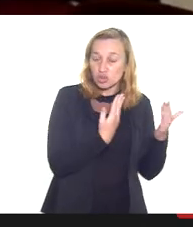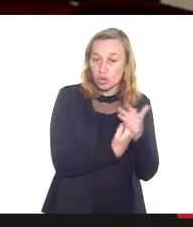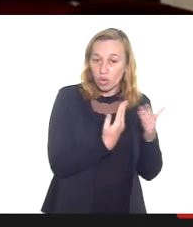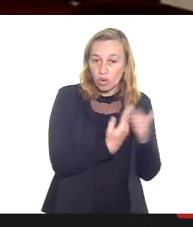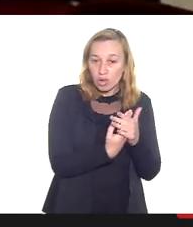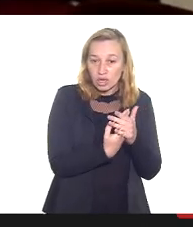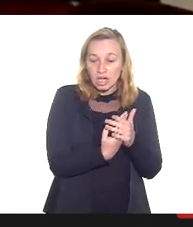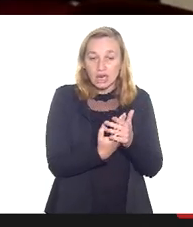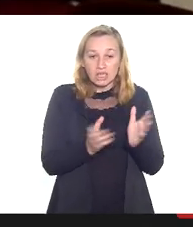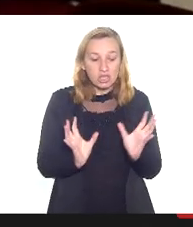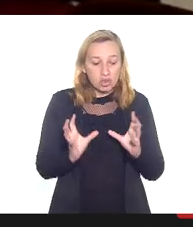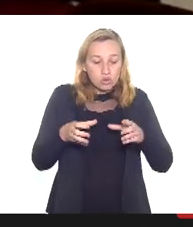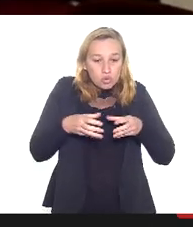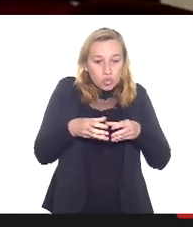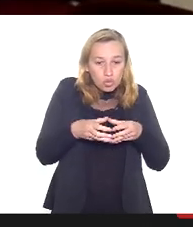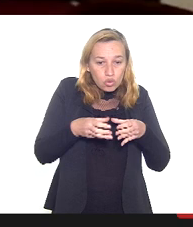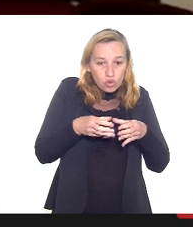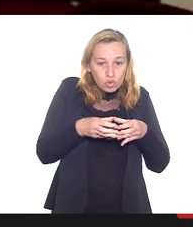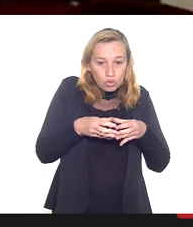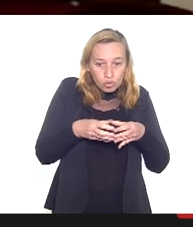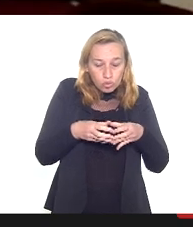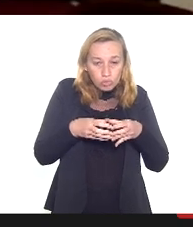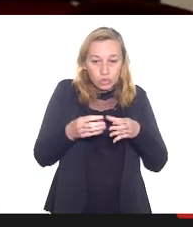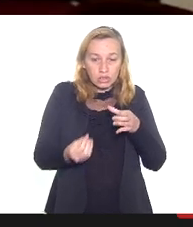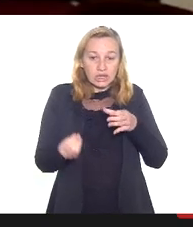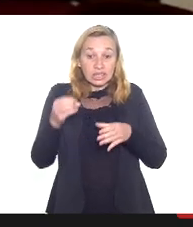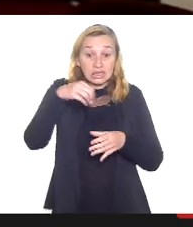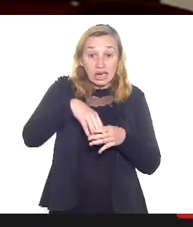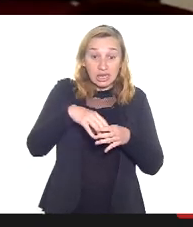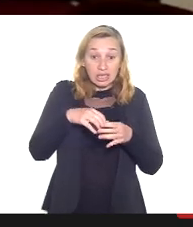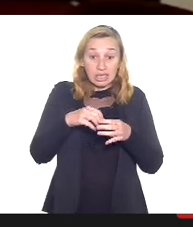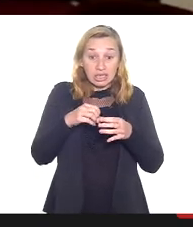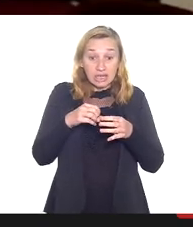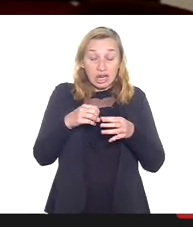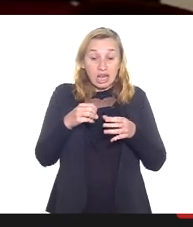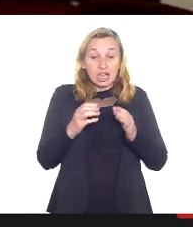Esses comitês nas escolas, com representação